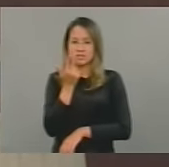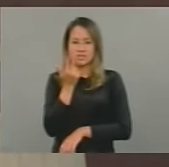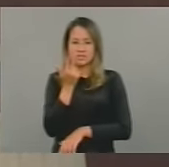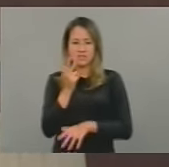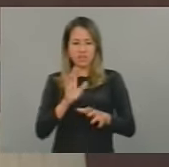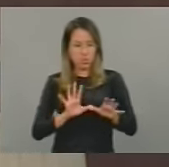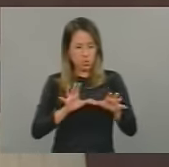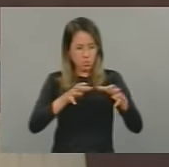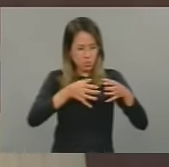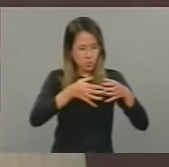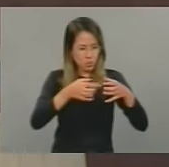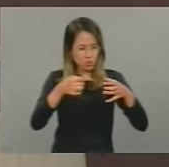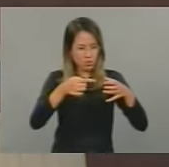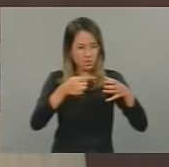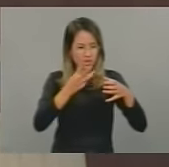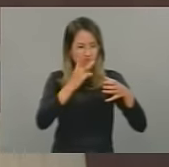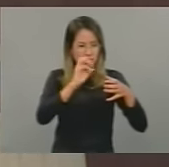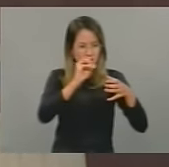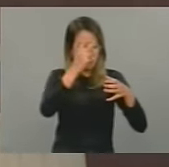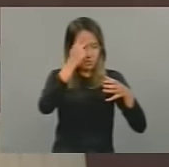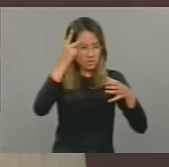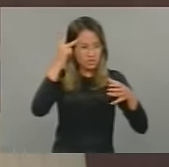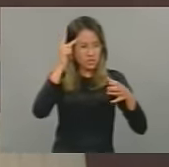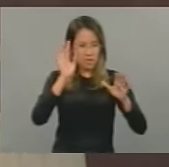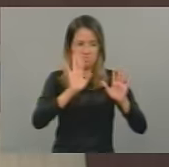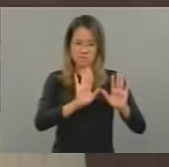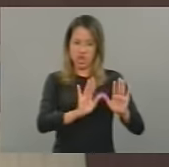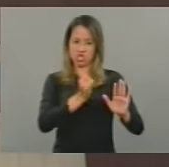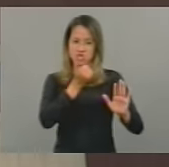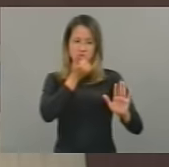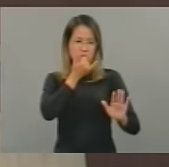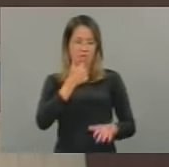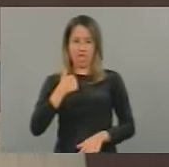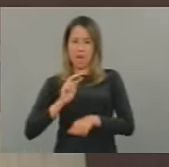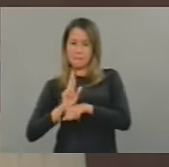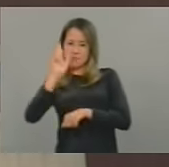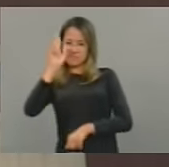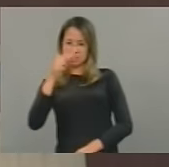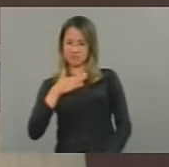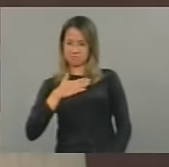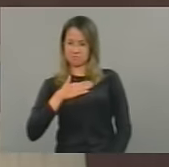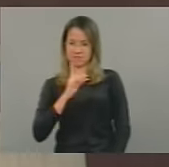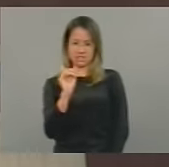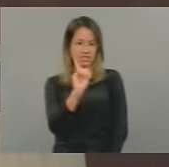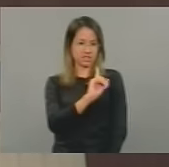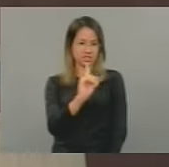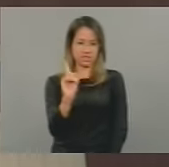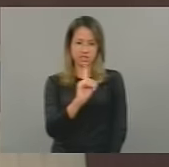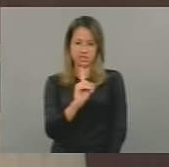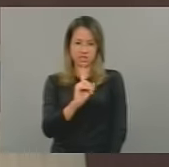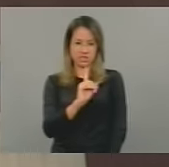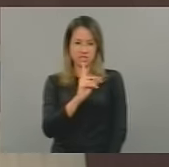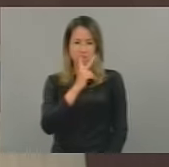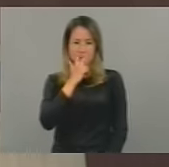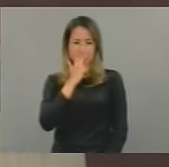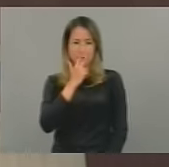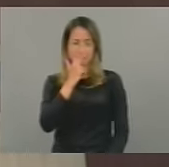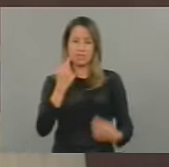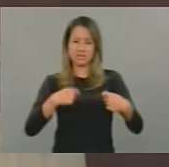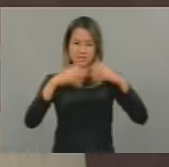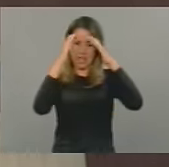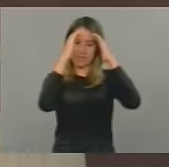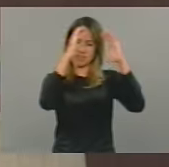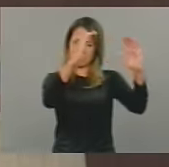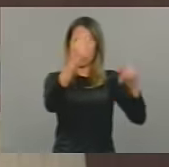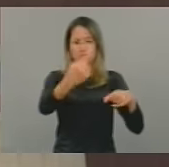de reacionarismo, de conservadorismo, de intolerância política. De intolerância política. Um povo que